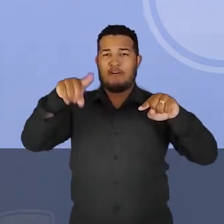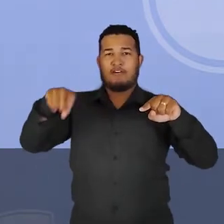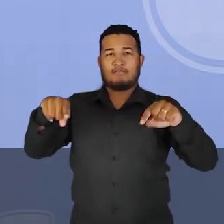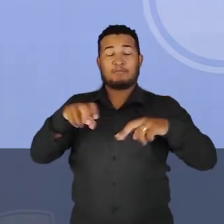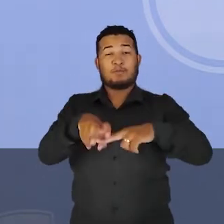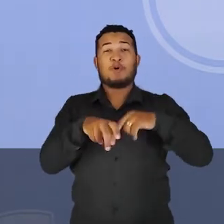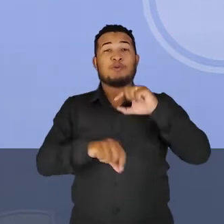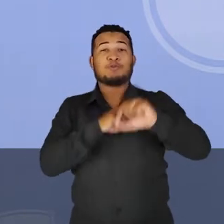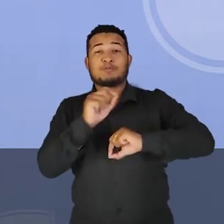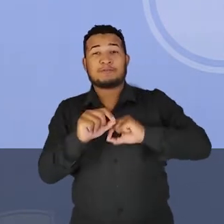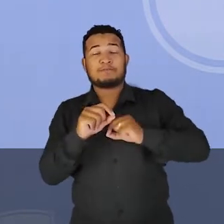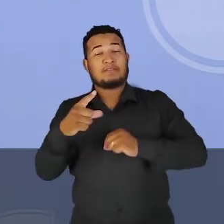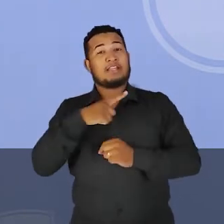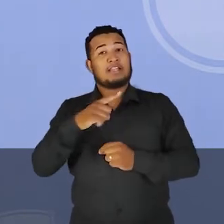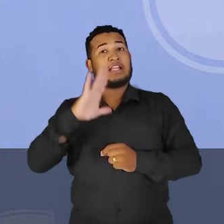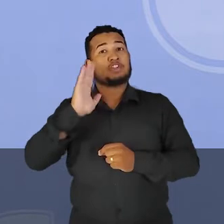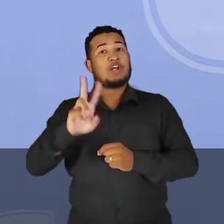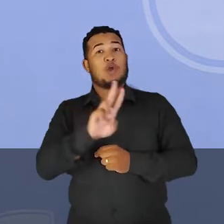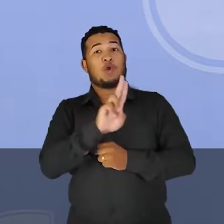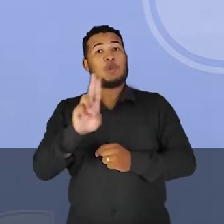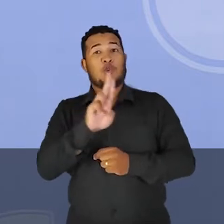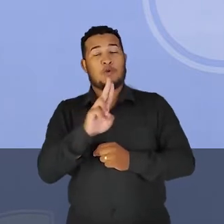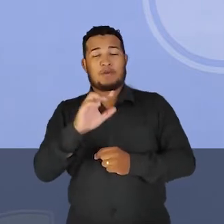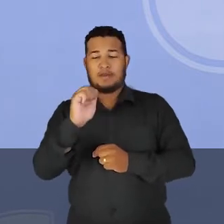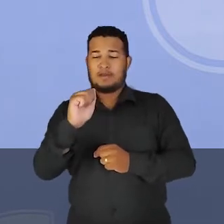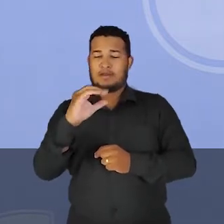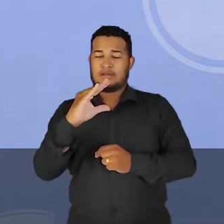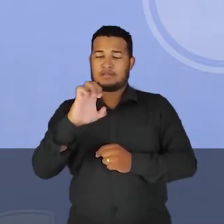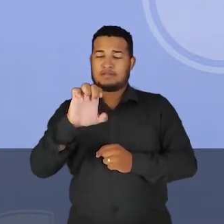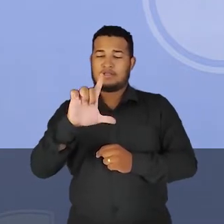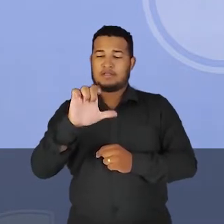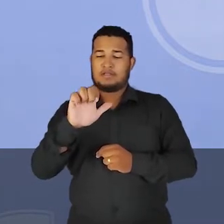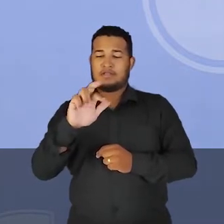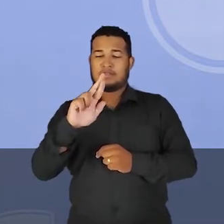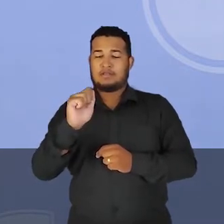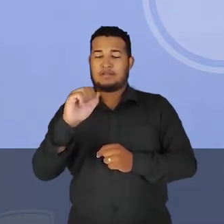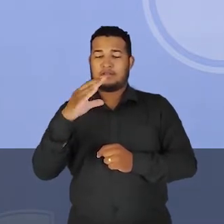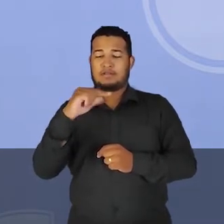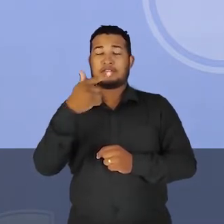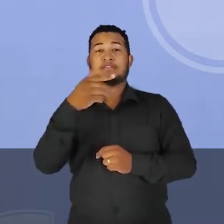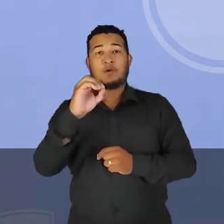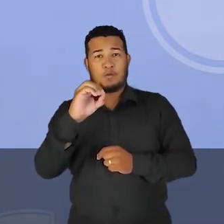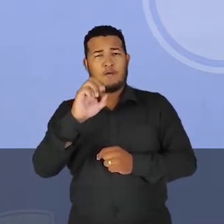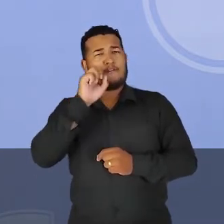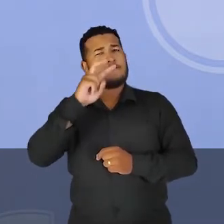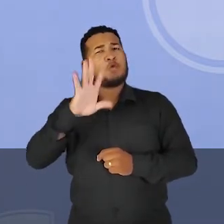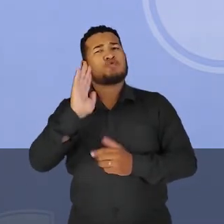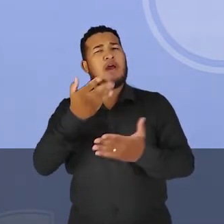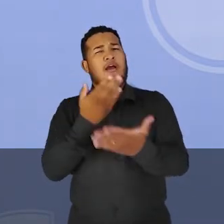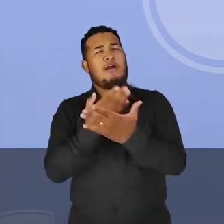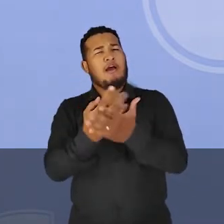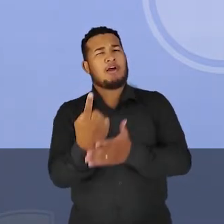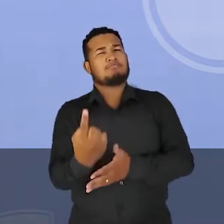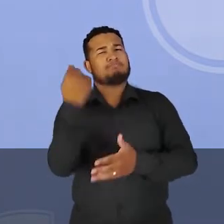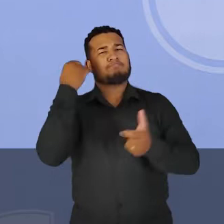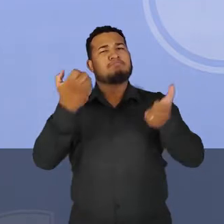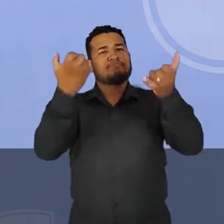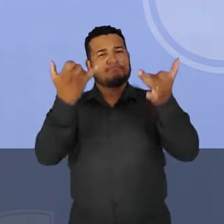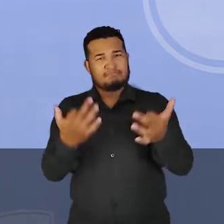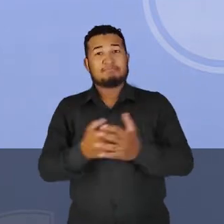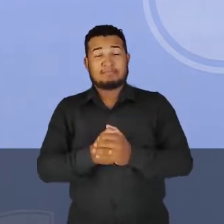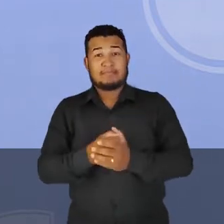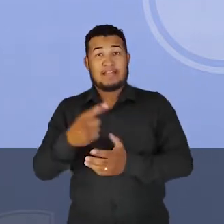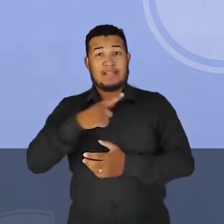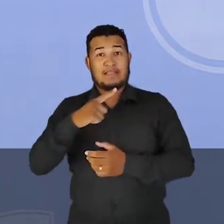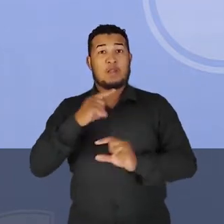à existência de uma grandeza física chamada de aceleração. Isso nós vimos em aulas passadas, que só